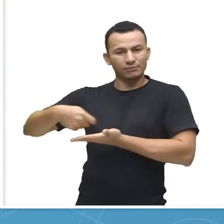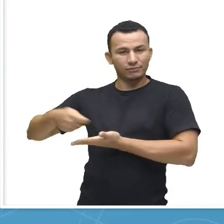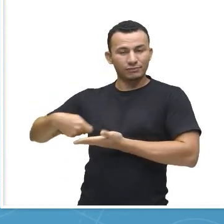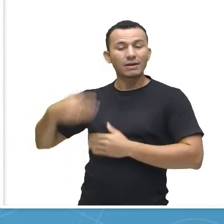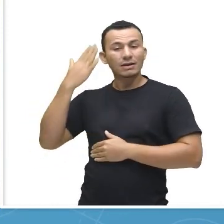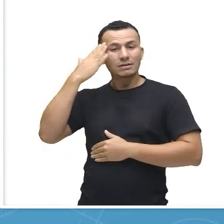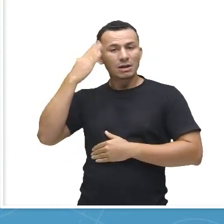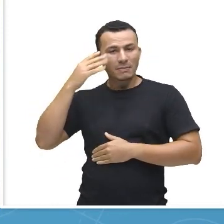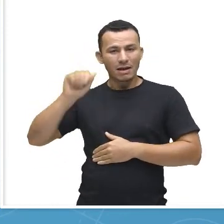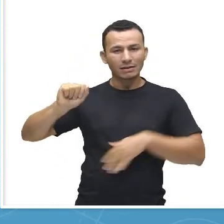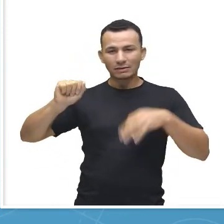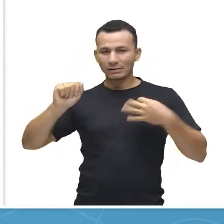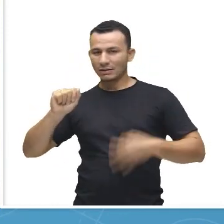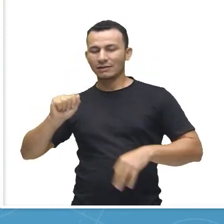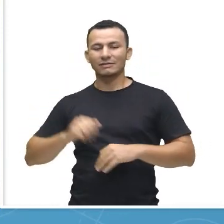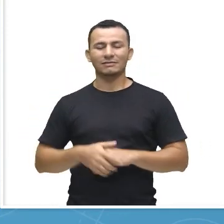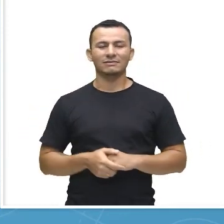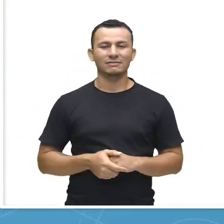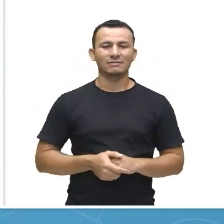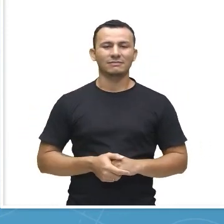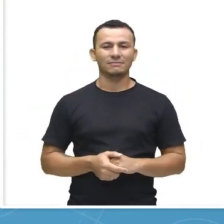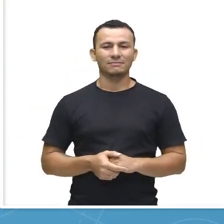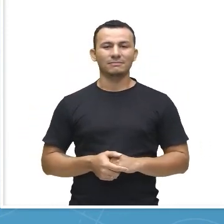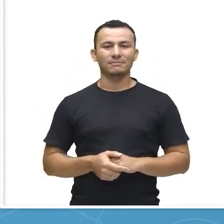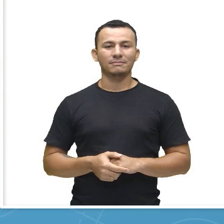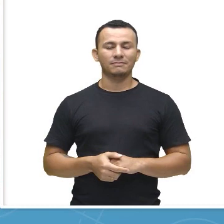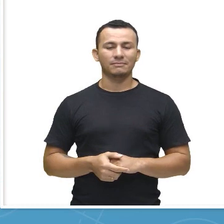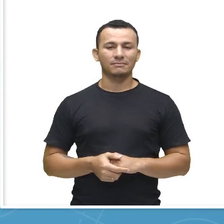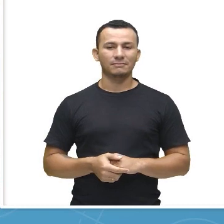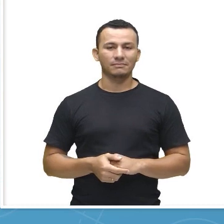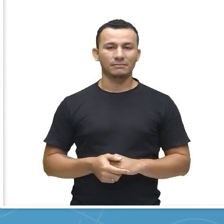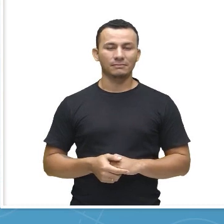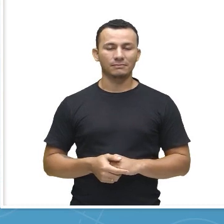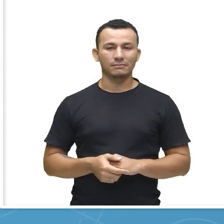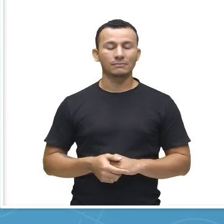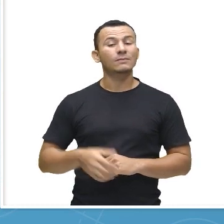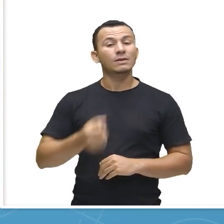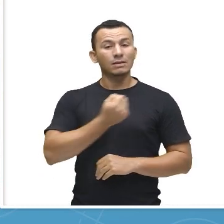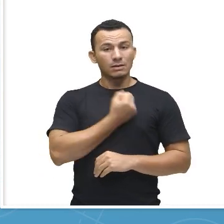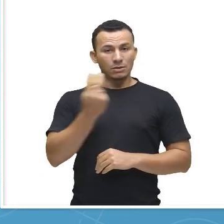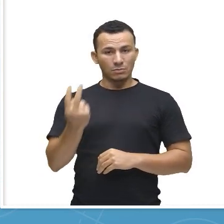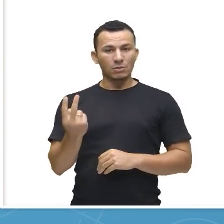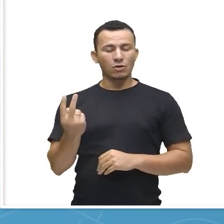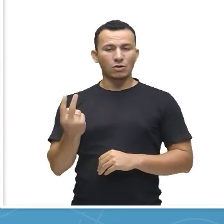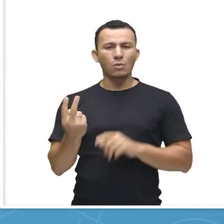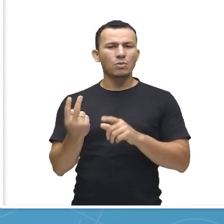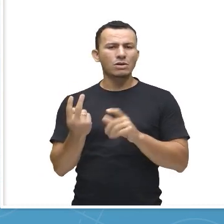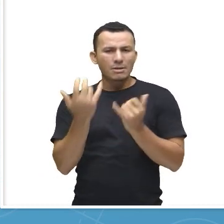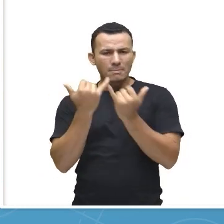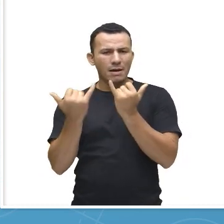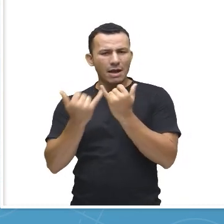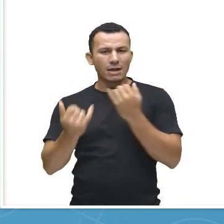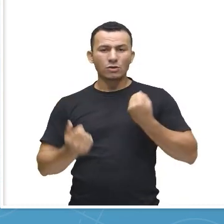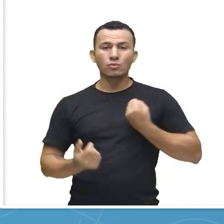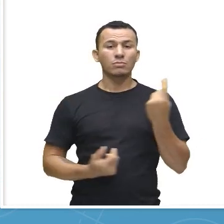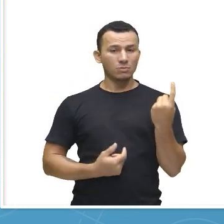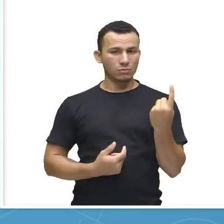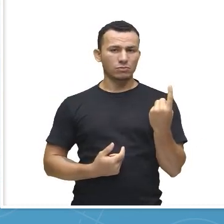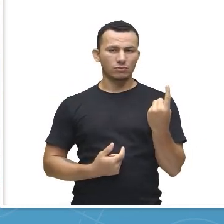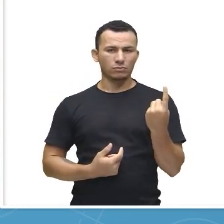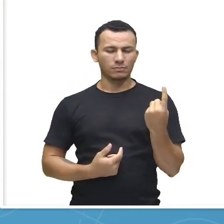ver se é a letra A de verdade? Então, vamos lá. Muito bem. Essa segunda, ela é muito parecida com a